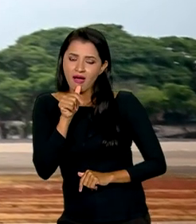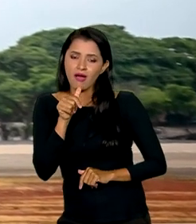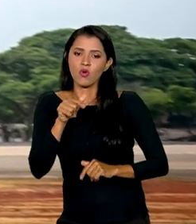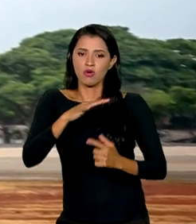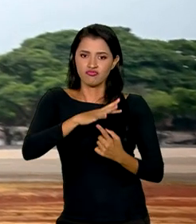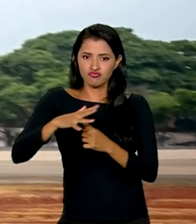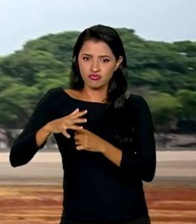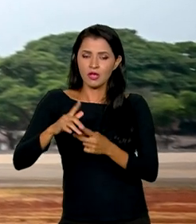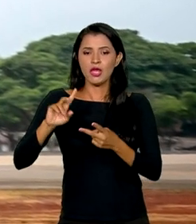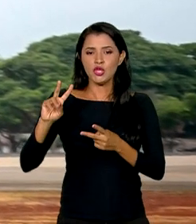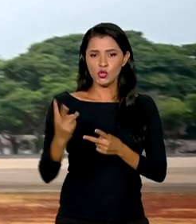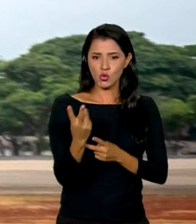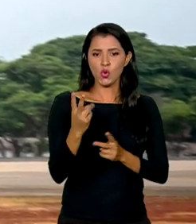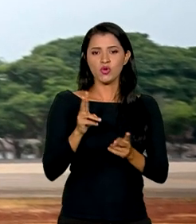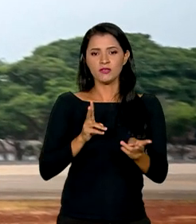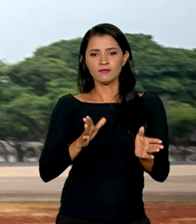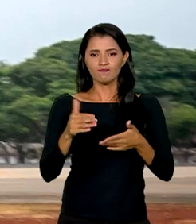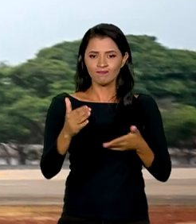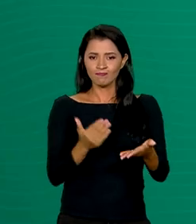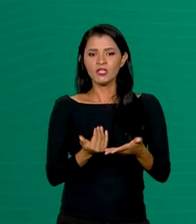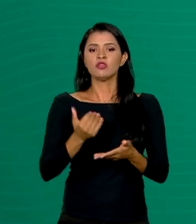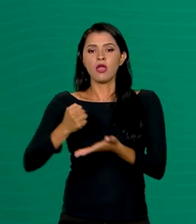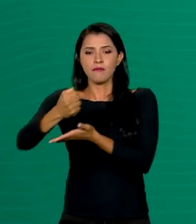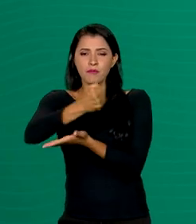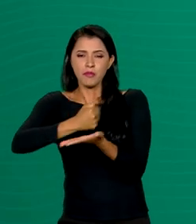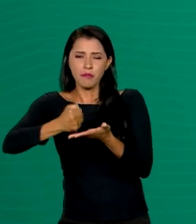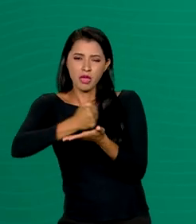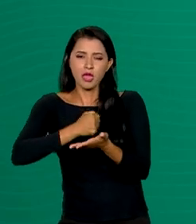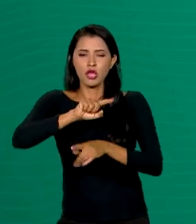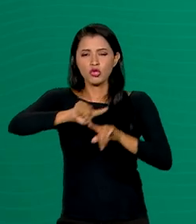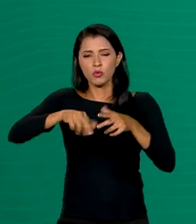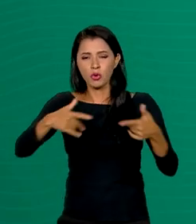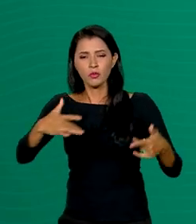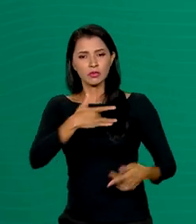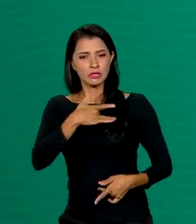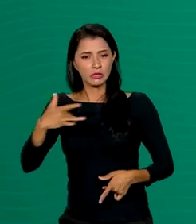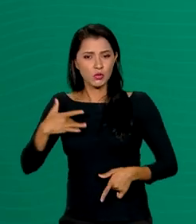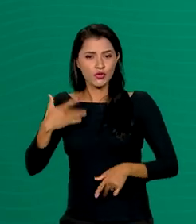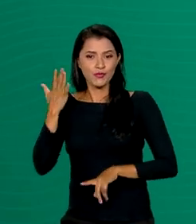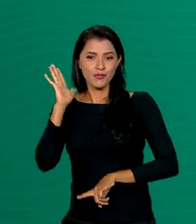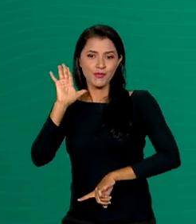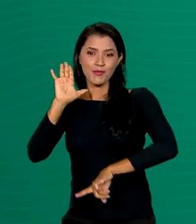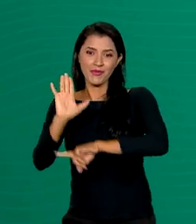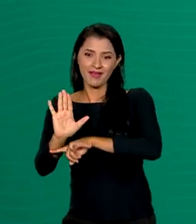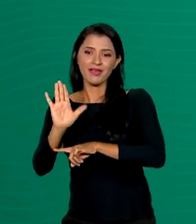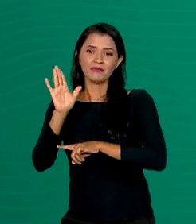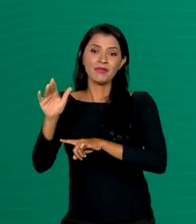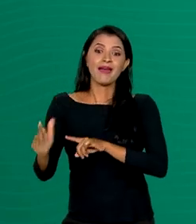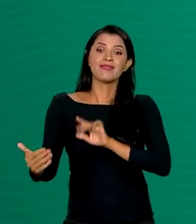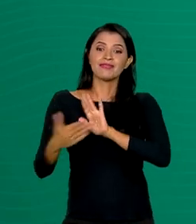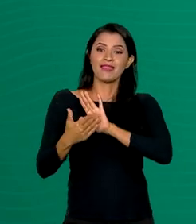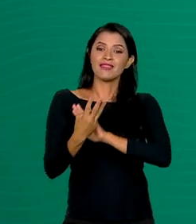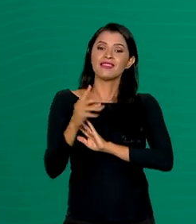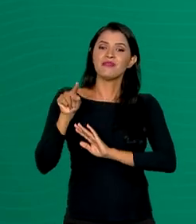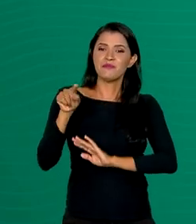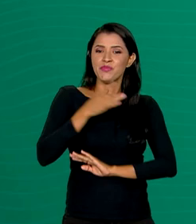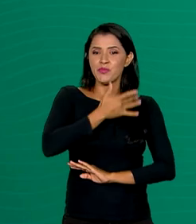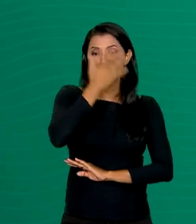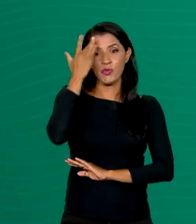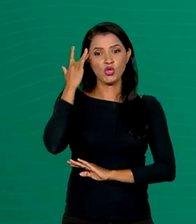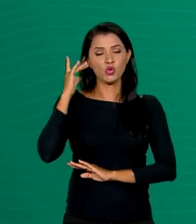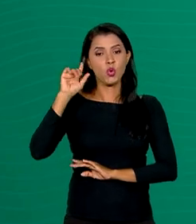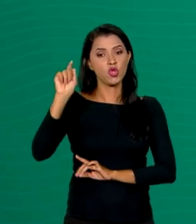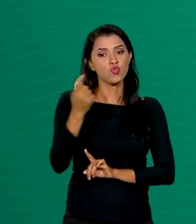2 kits de medicamentos e também insumos de saúde suficientes para atender até 3 mil pessoas ao longo de